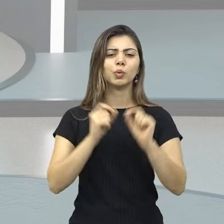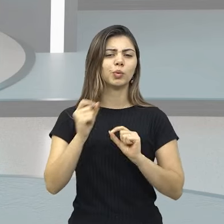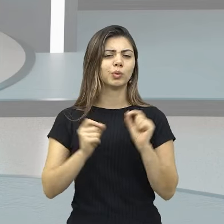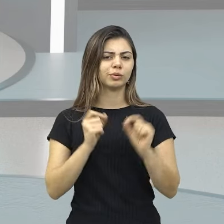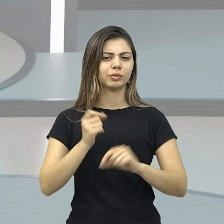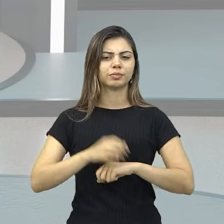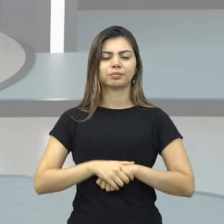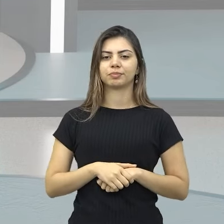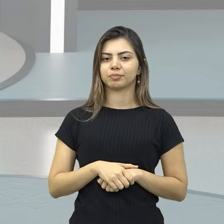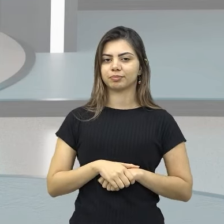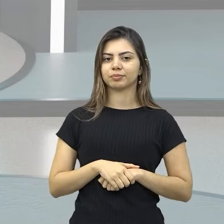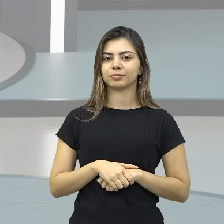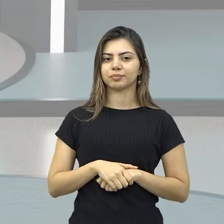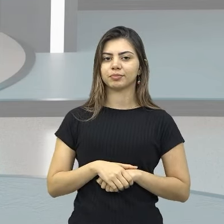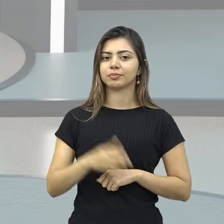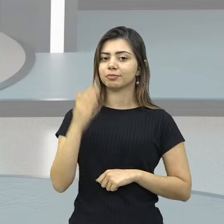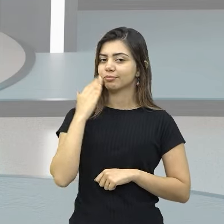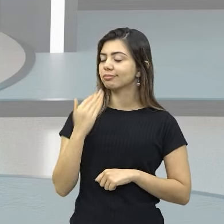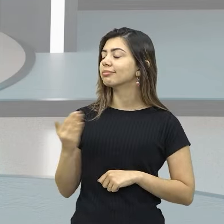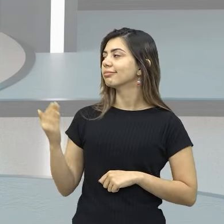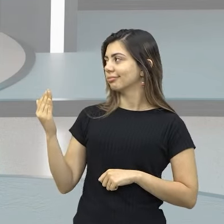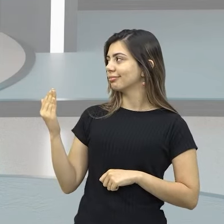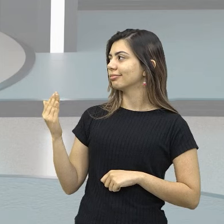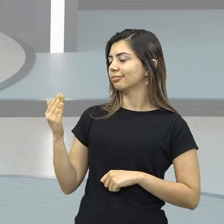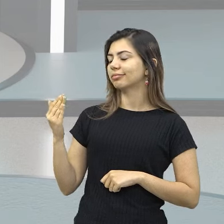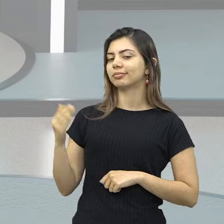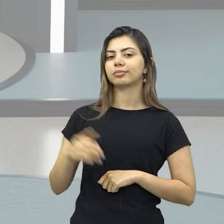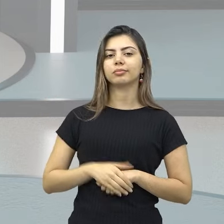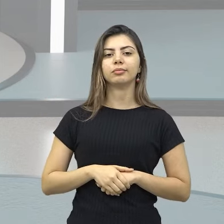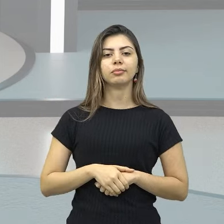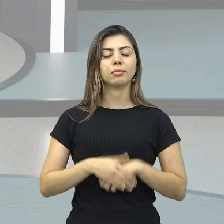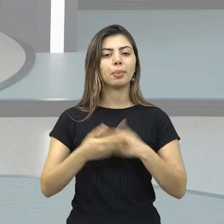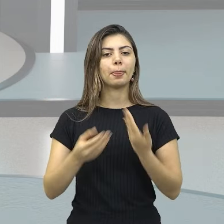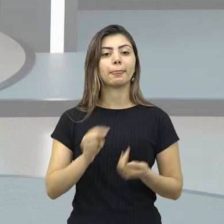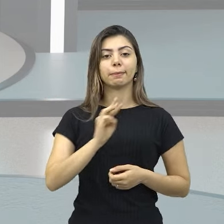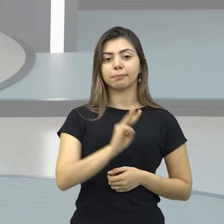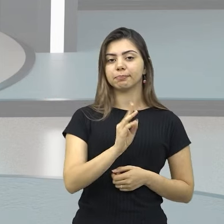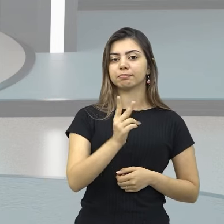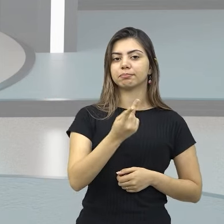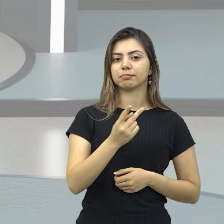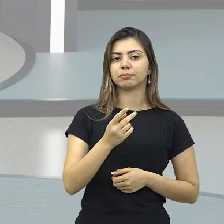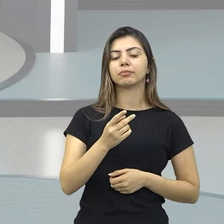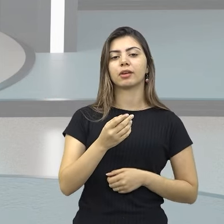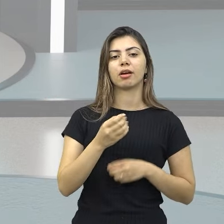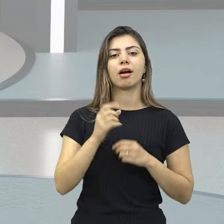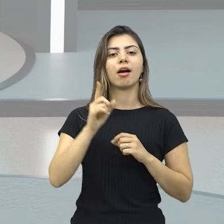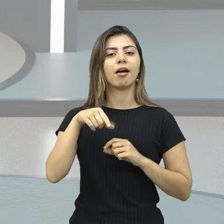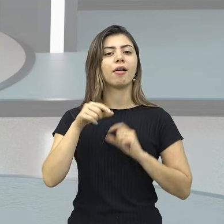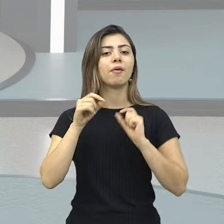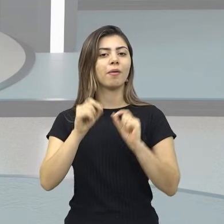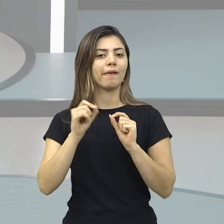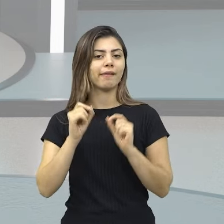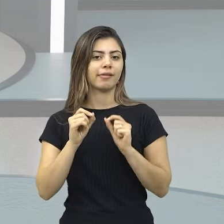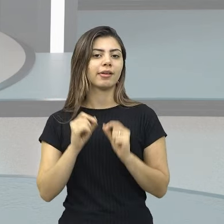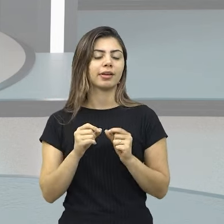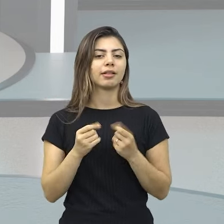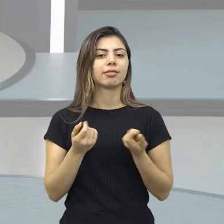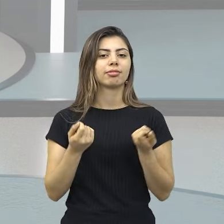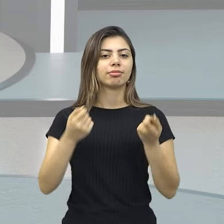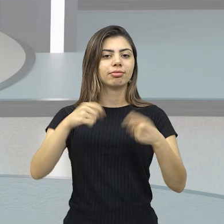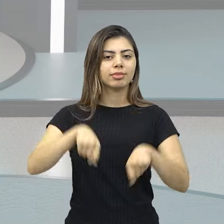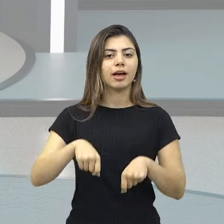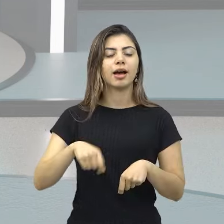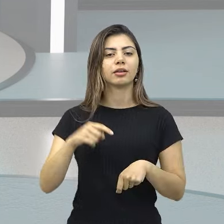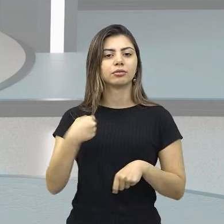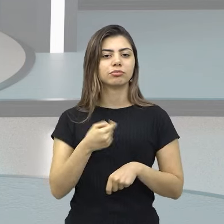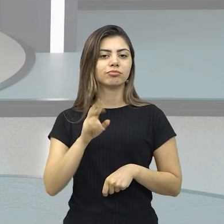WH words? Vamos dar uma conferida. Então, elas são pronomes interrogativos, usados para fazer